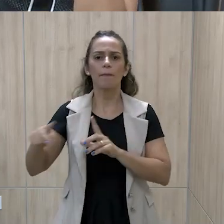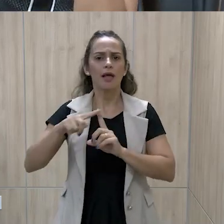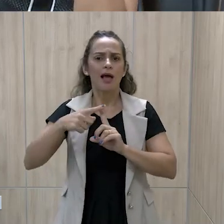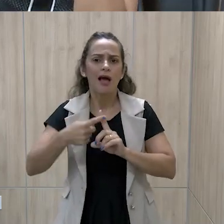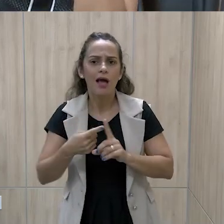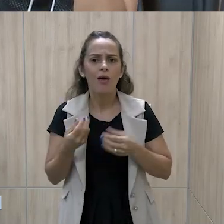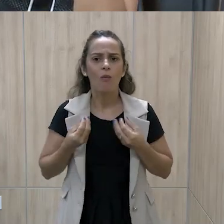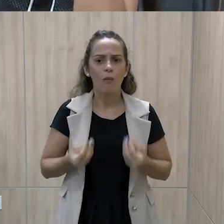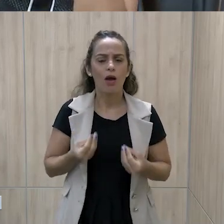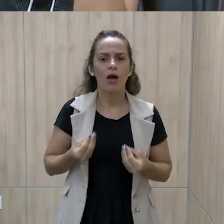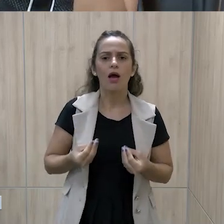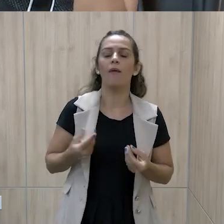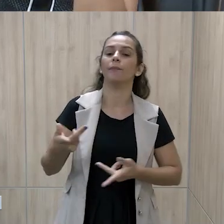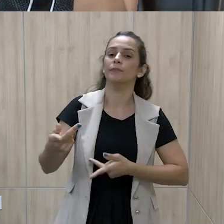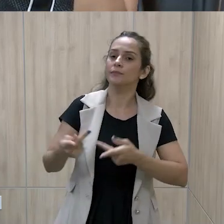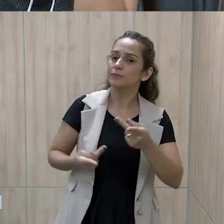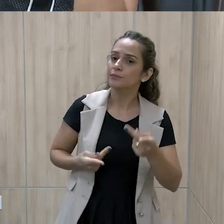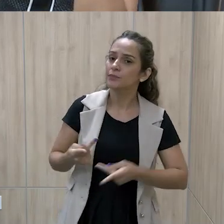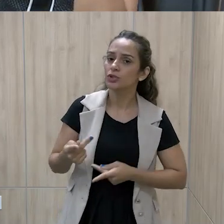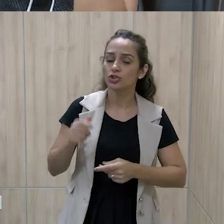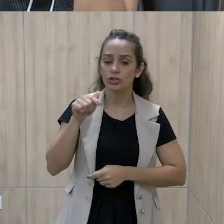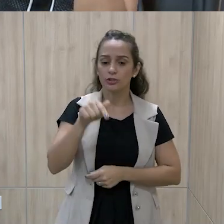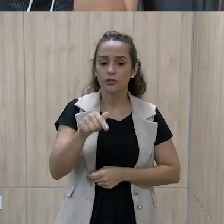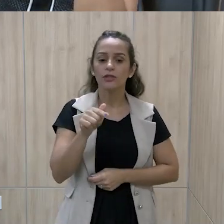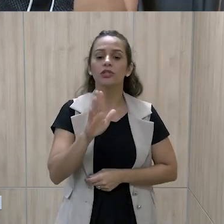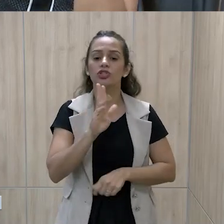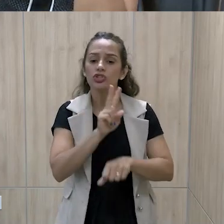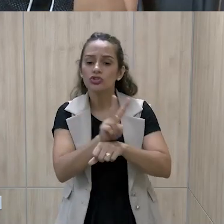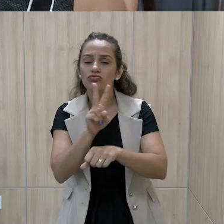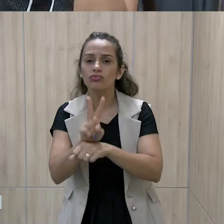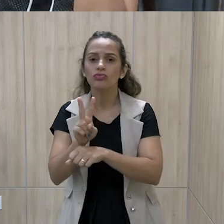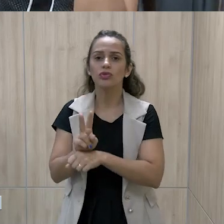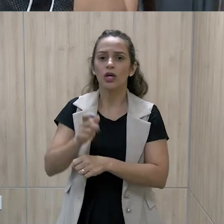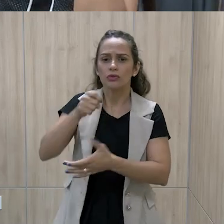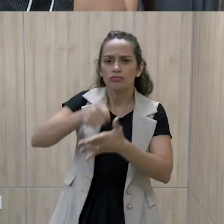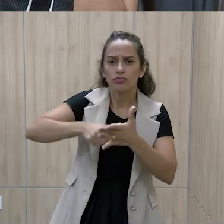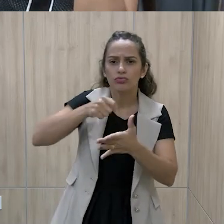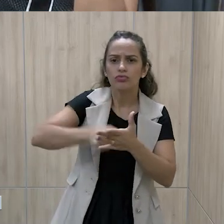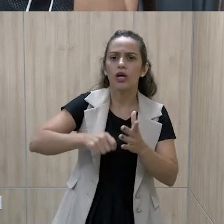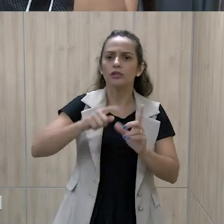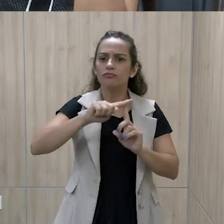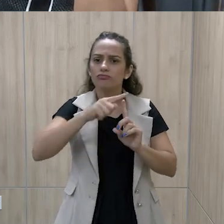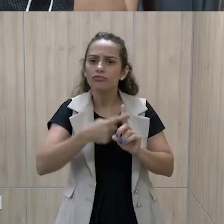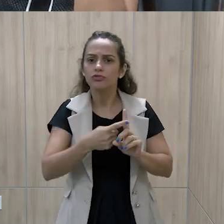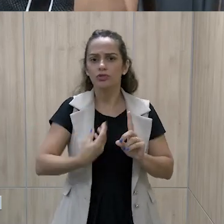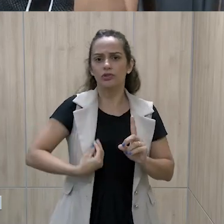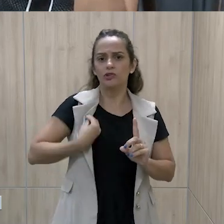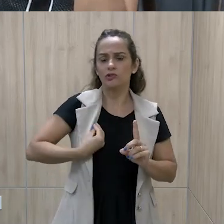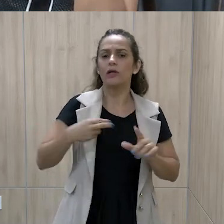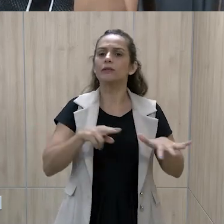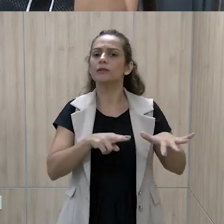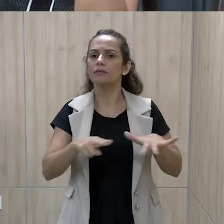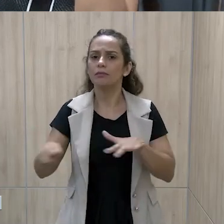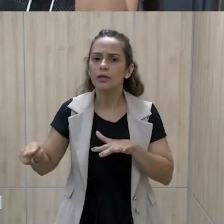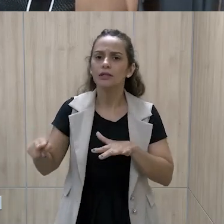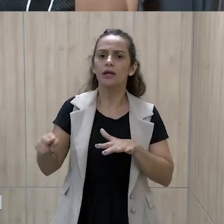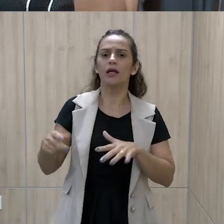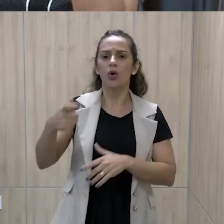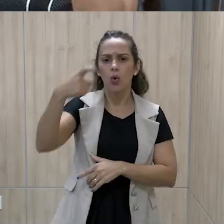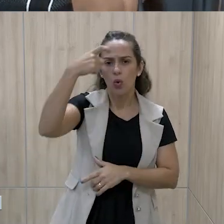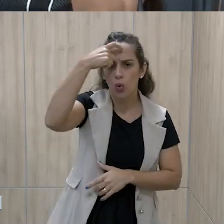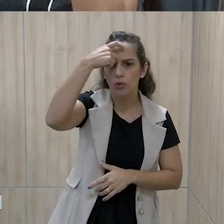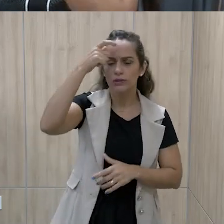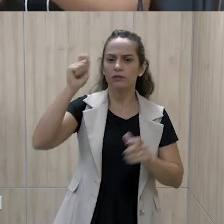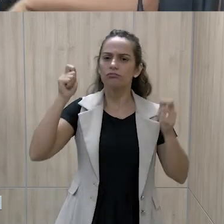projetos como esse que defendem a vida desde o momento da sua concepção a semana nas futuro é extremamente